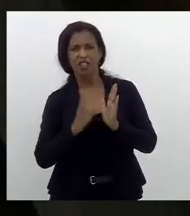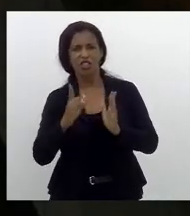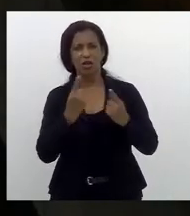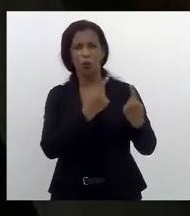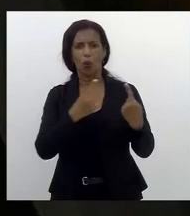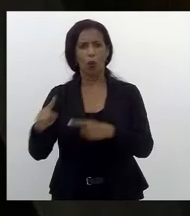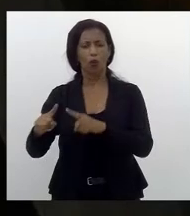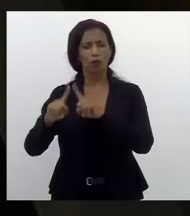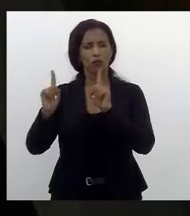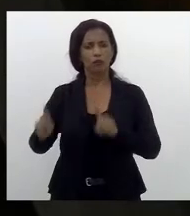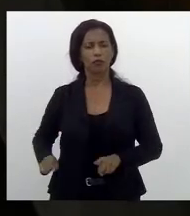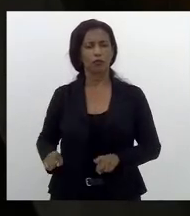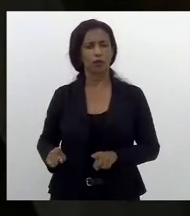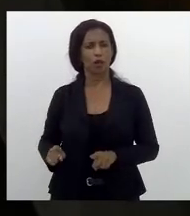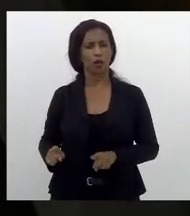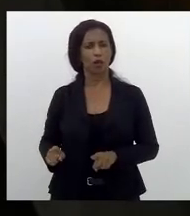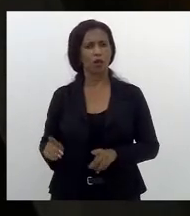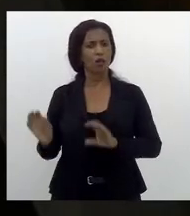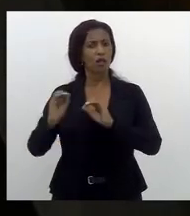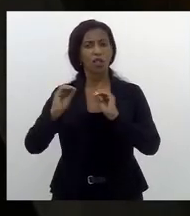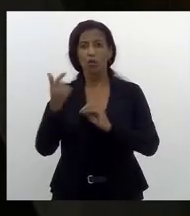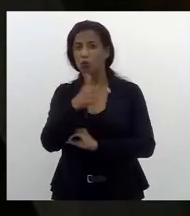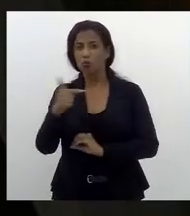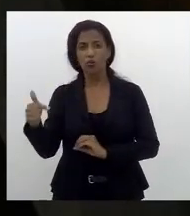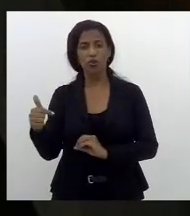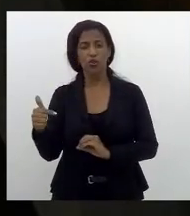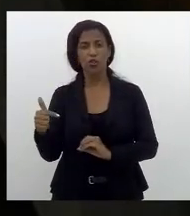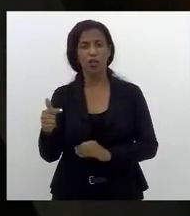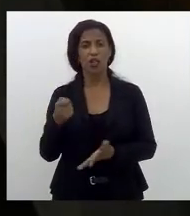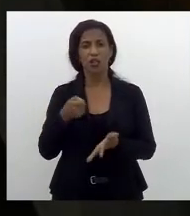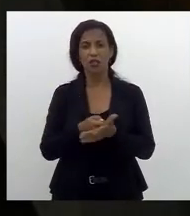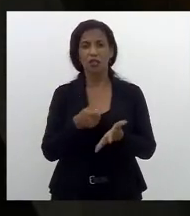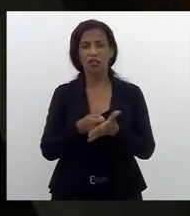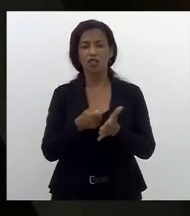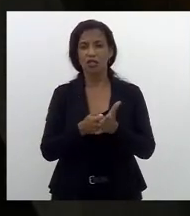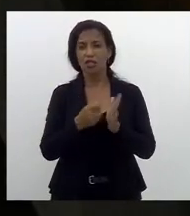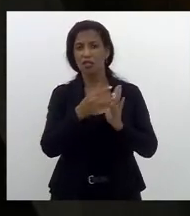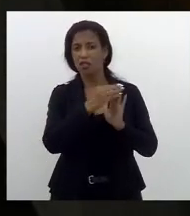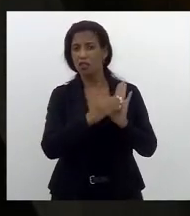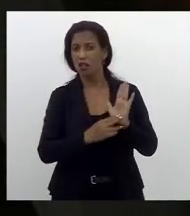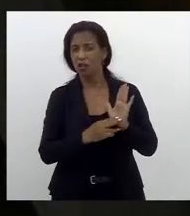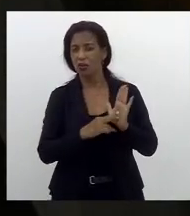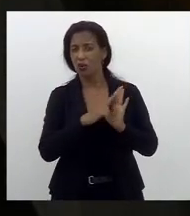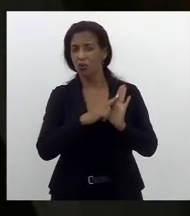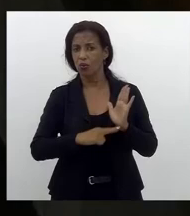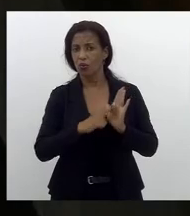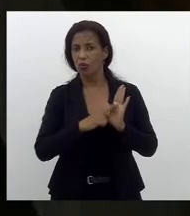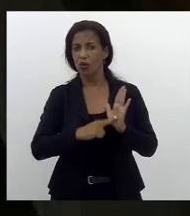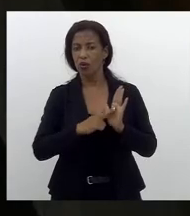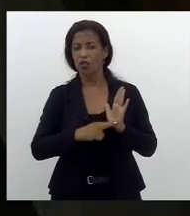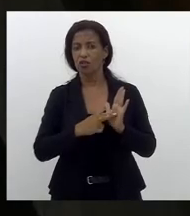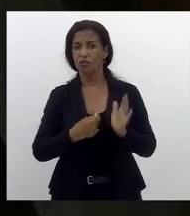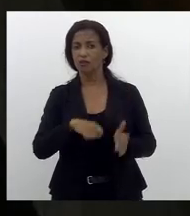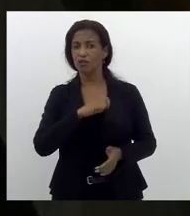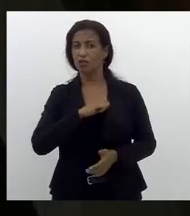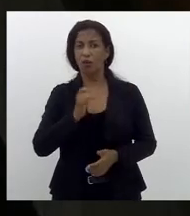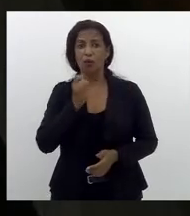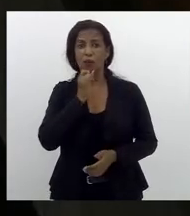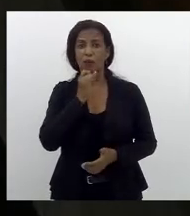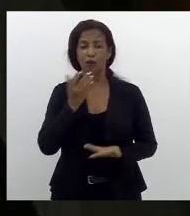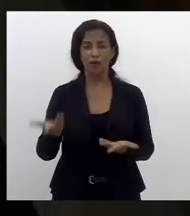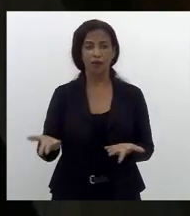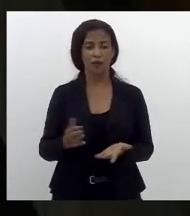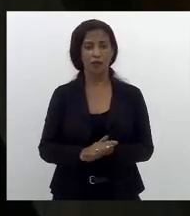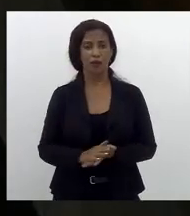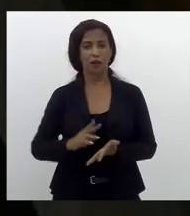ao serviço público que sequer constavam das exigências do regime de recuperação fiscal, como, por exemplo,